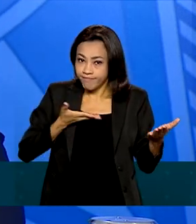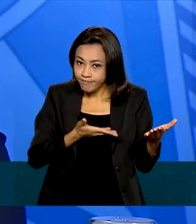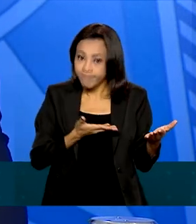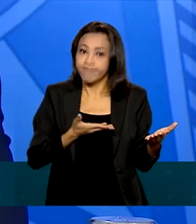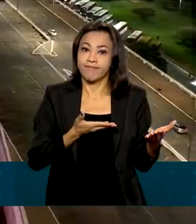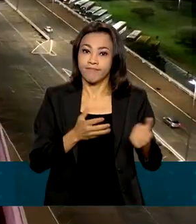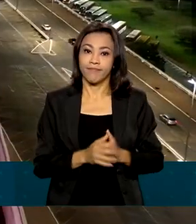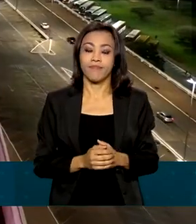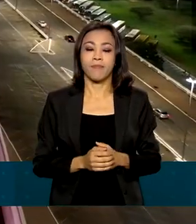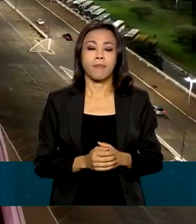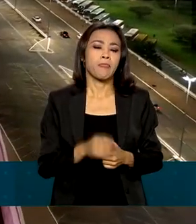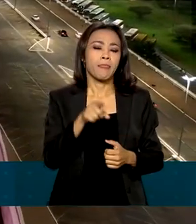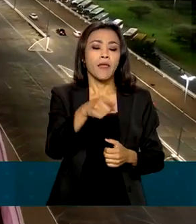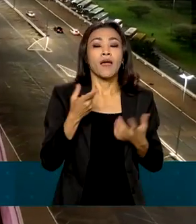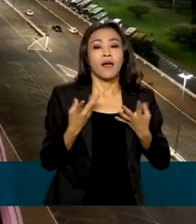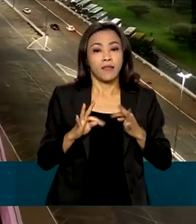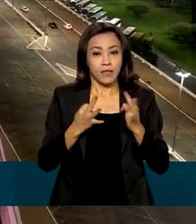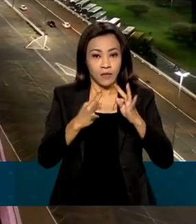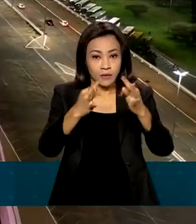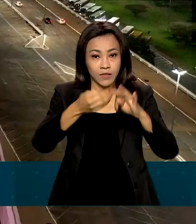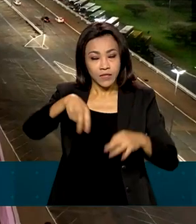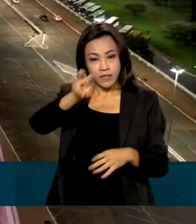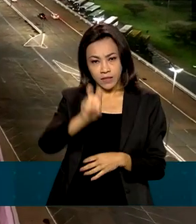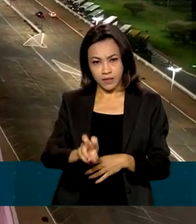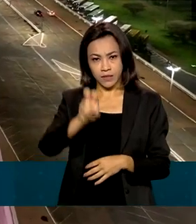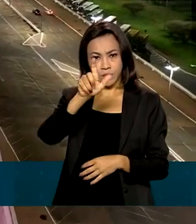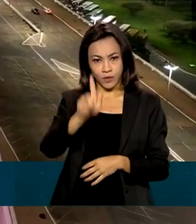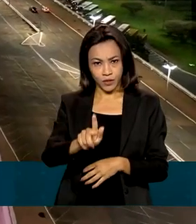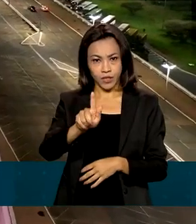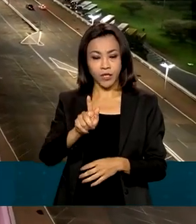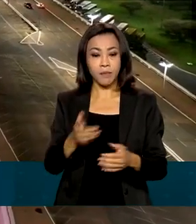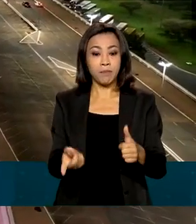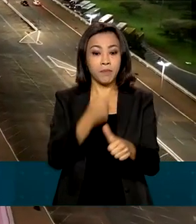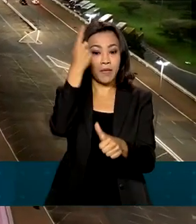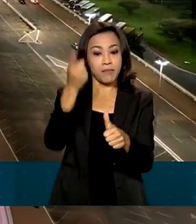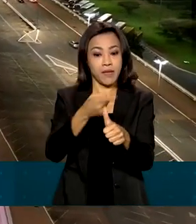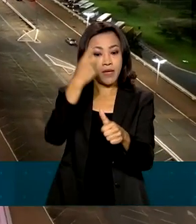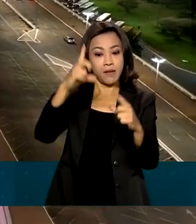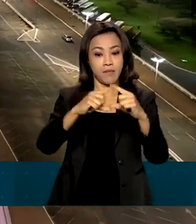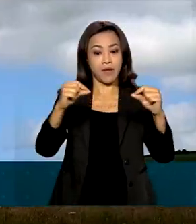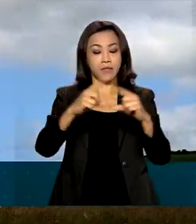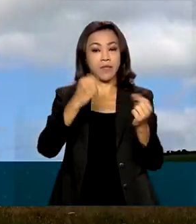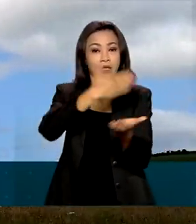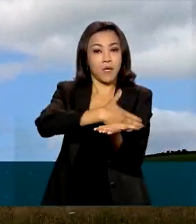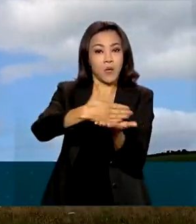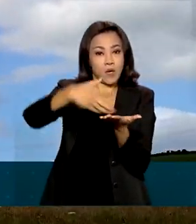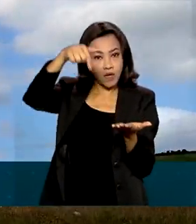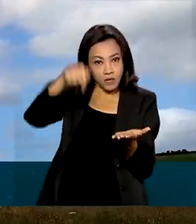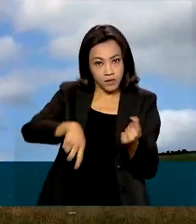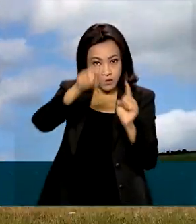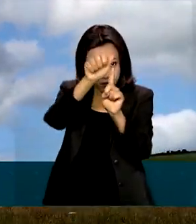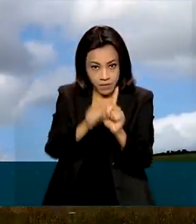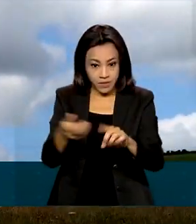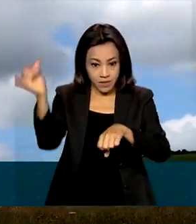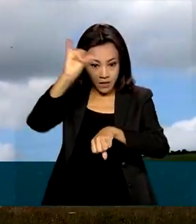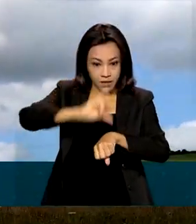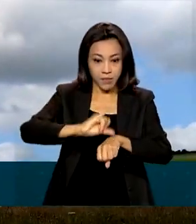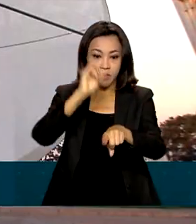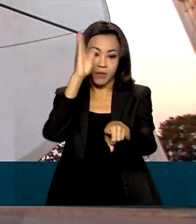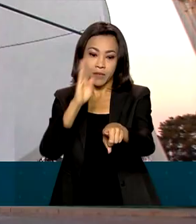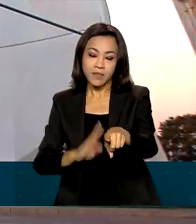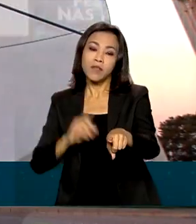ninguém vai precisar trocar chifre e tecnologia 5g desembar cou primeiro em Brasília no começo deste mês a capital federal